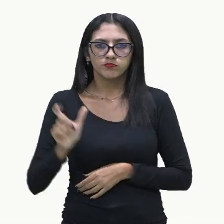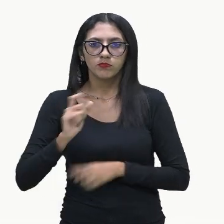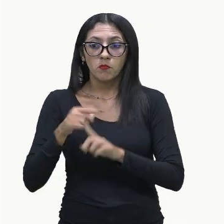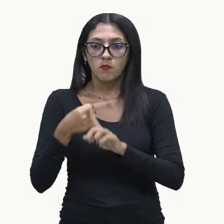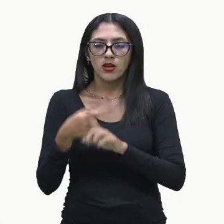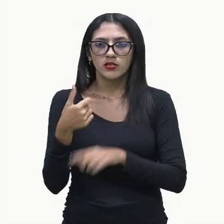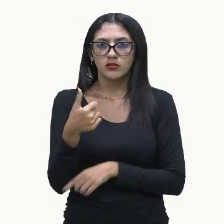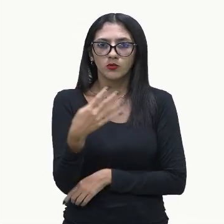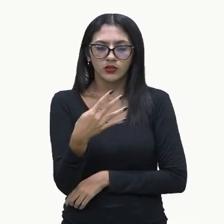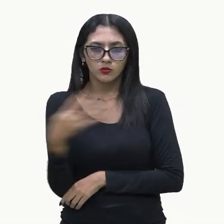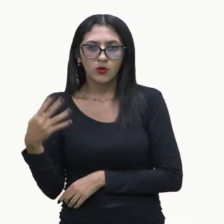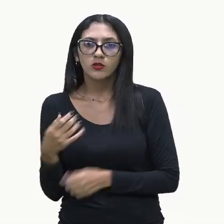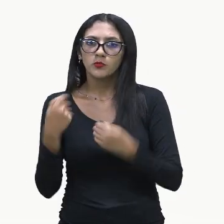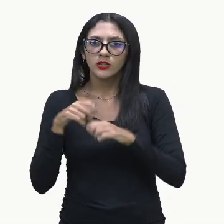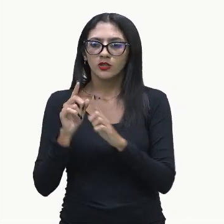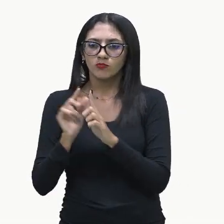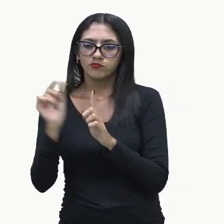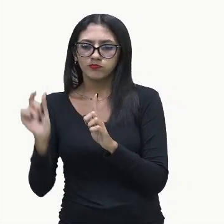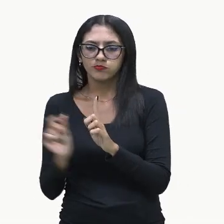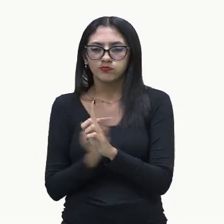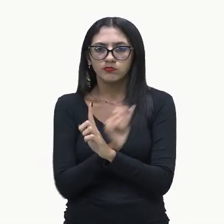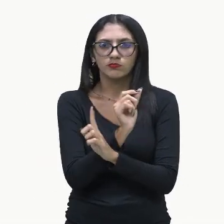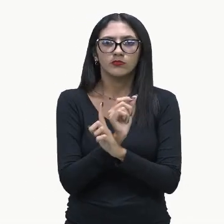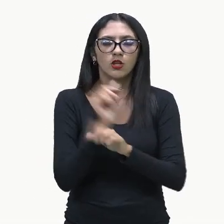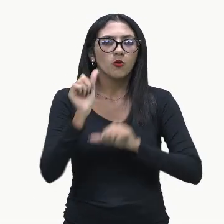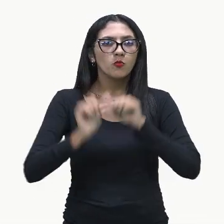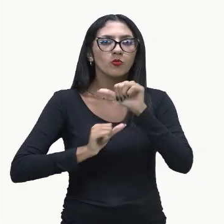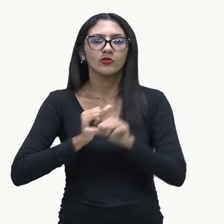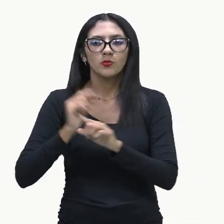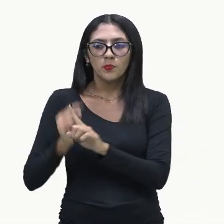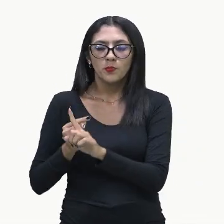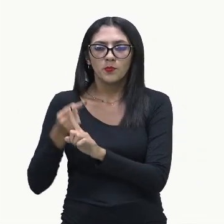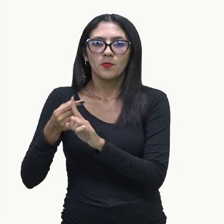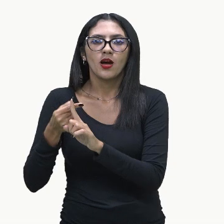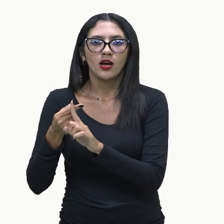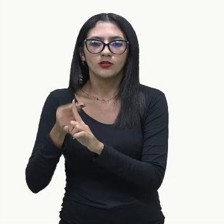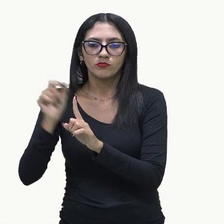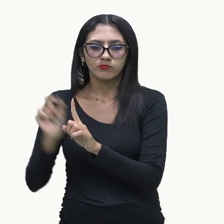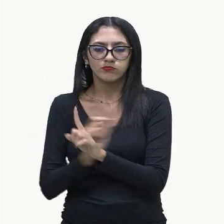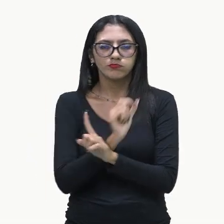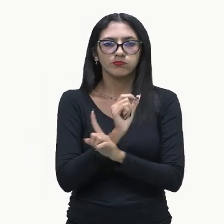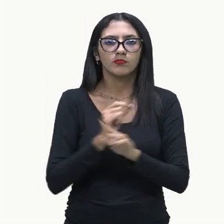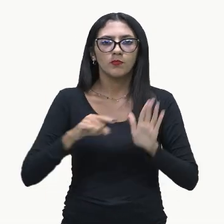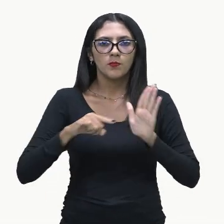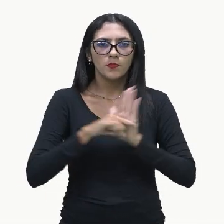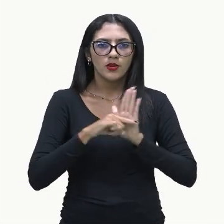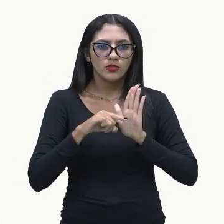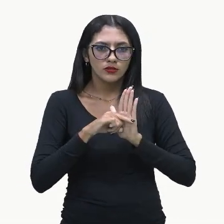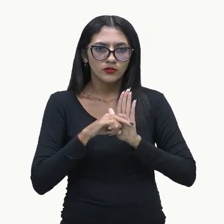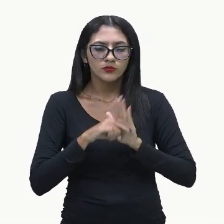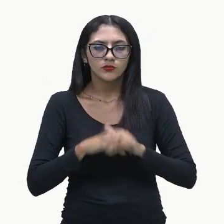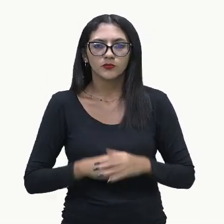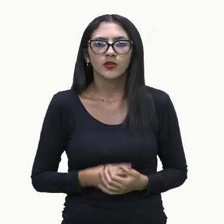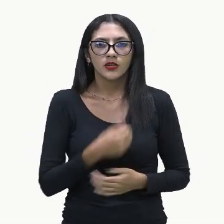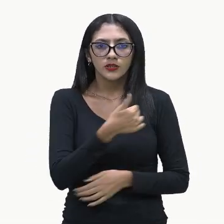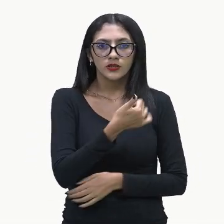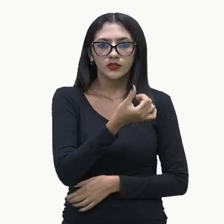vou passar para o outro lado trocando o seu sinal. Então, 169